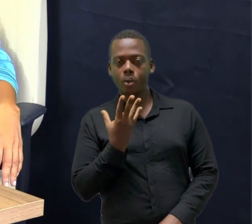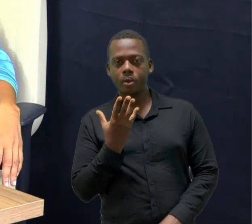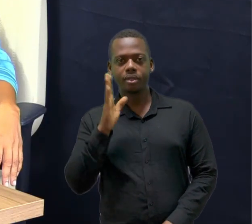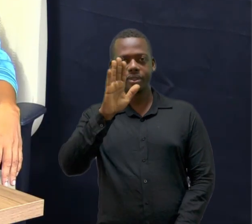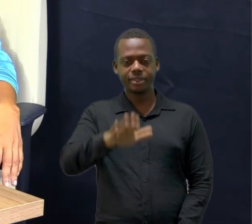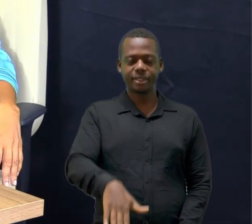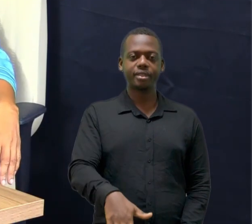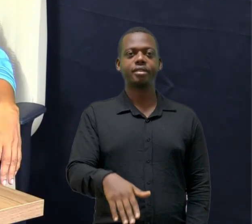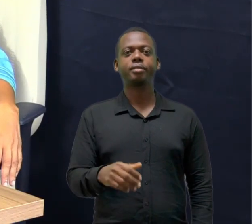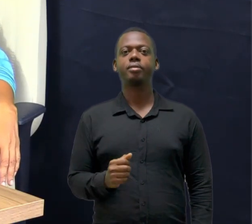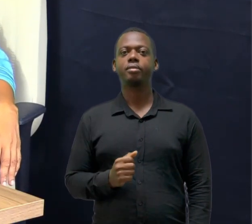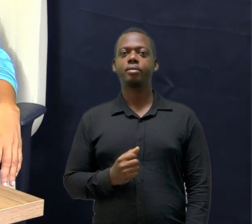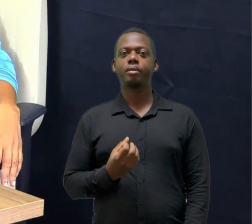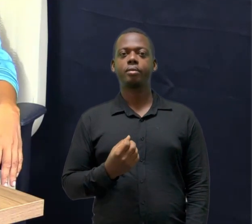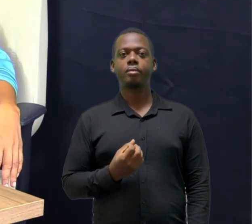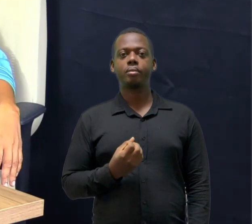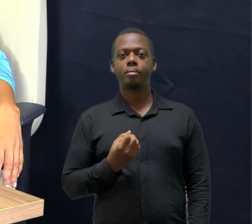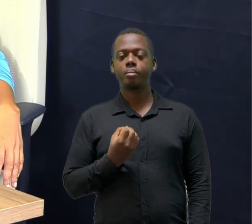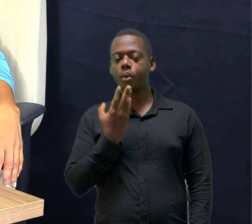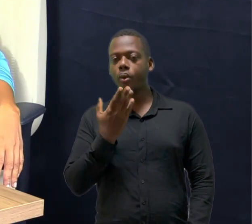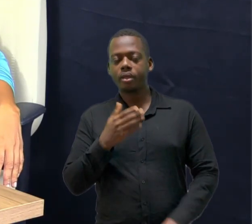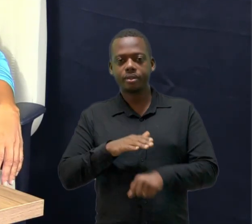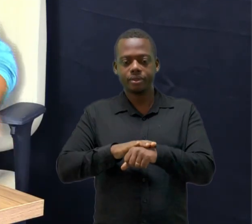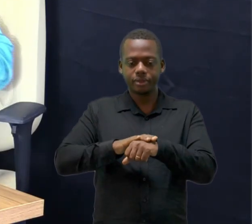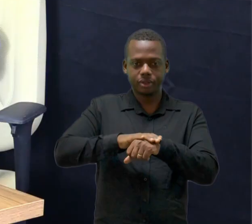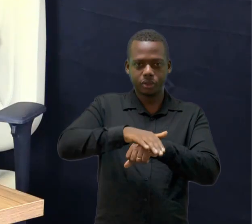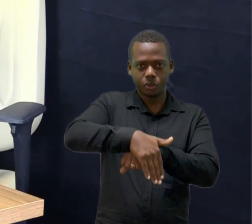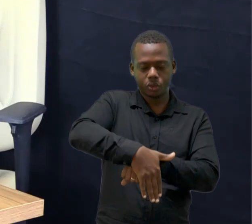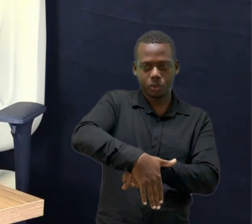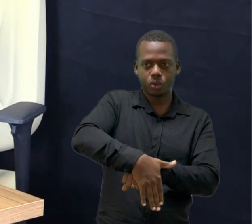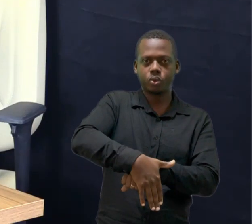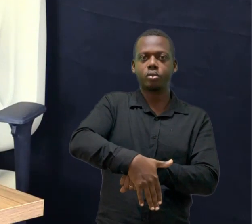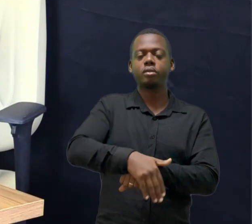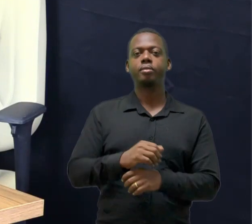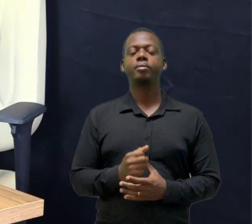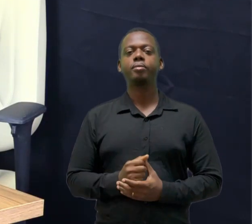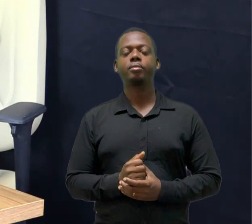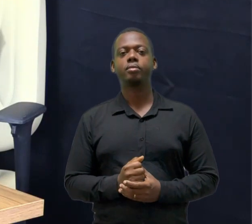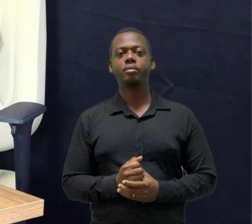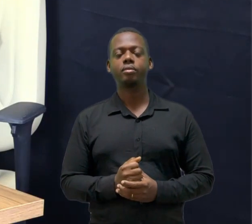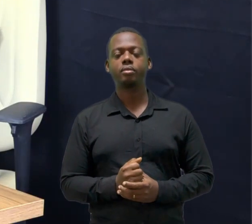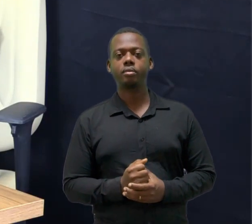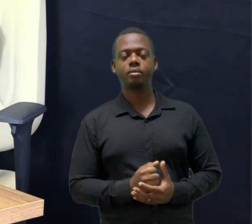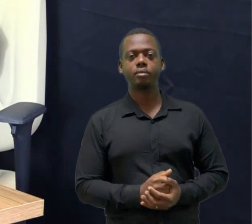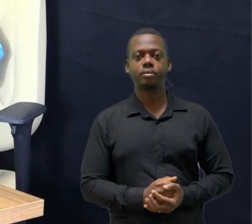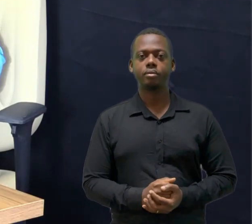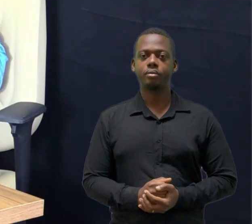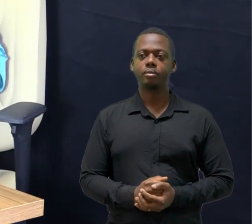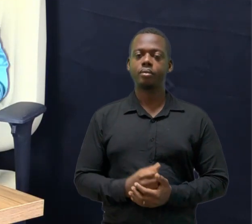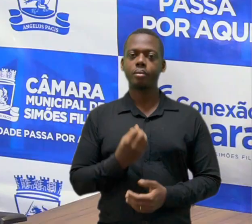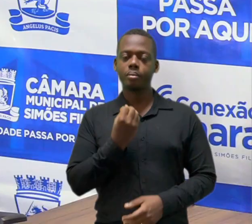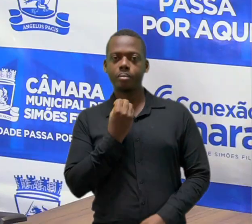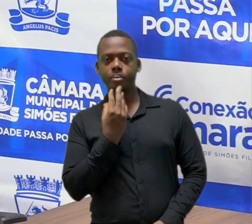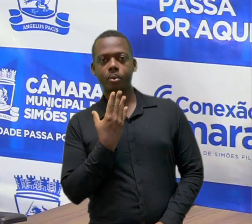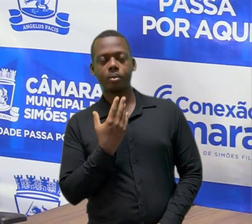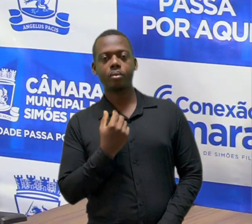tarde. Abaixando. Abaixando. Boa É o noite. pôr do sol. Boa noite. Boa noite. Boa noite. Boa, que é o